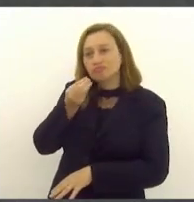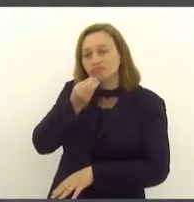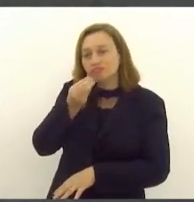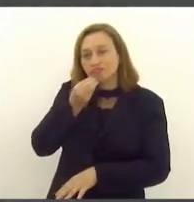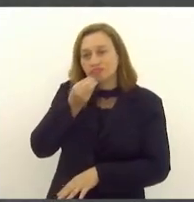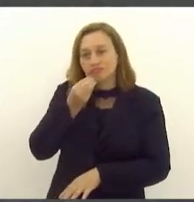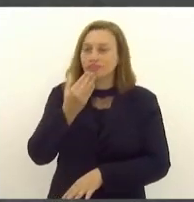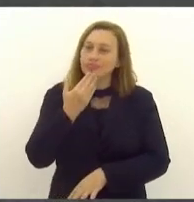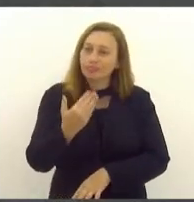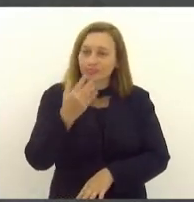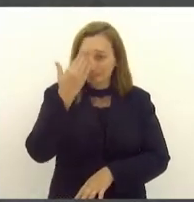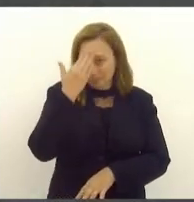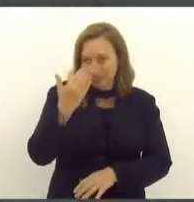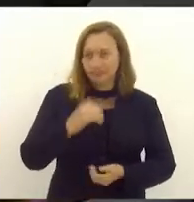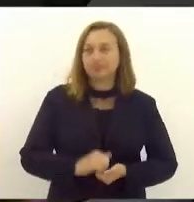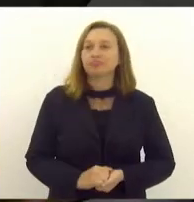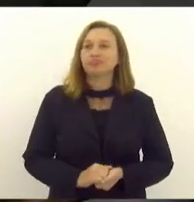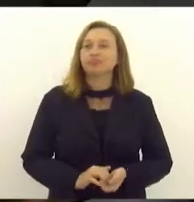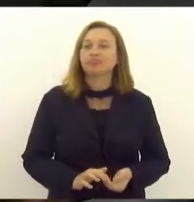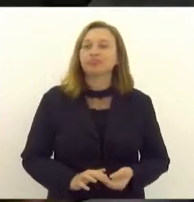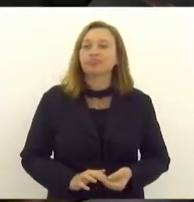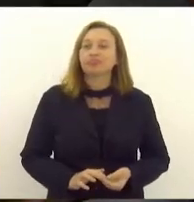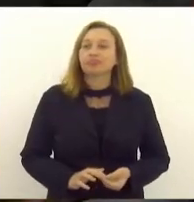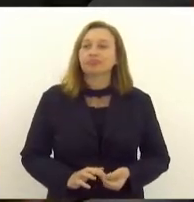acolha o pedido muito obrigada